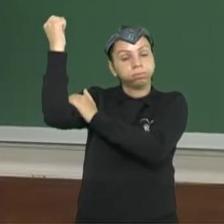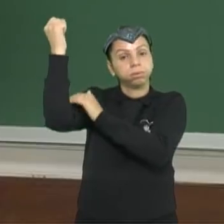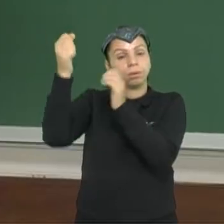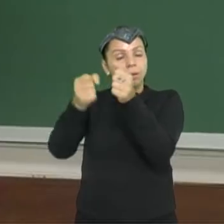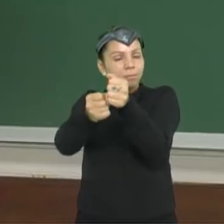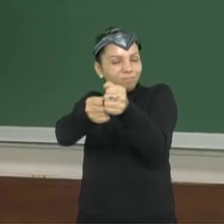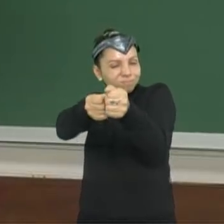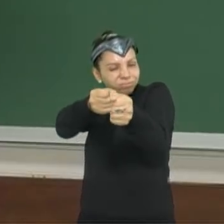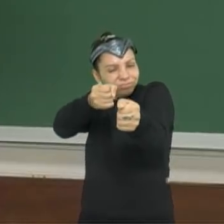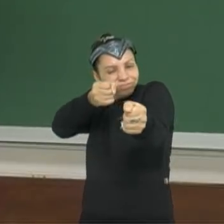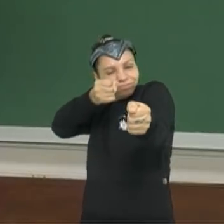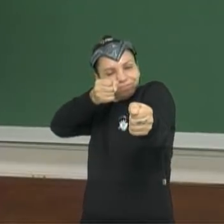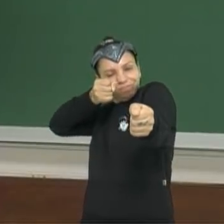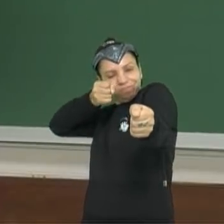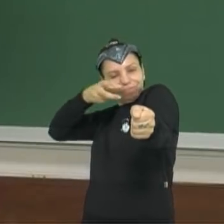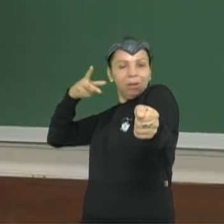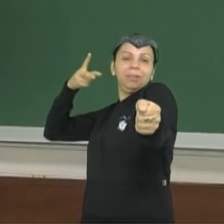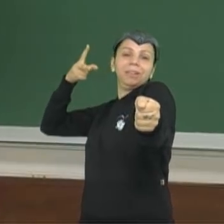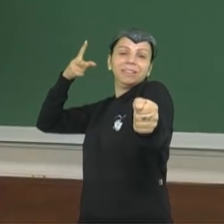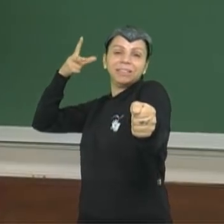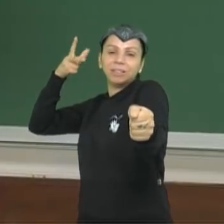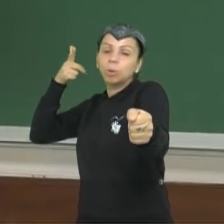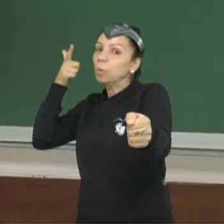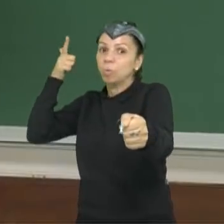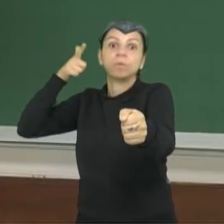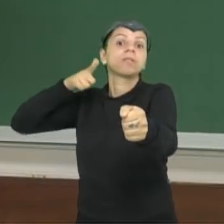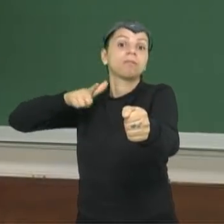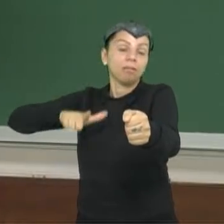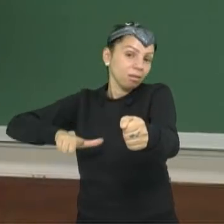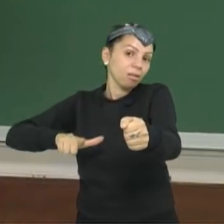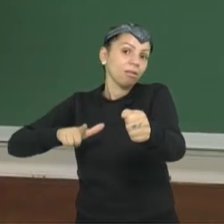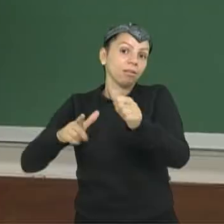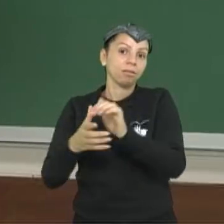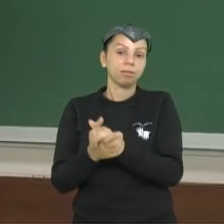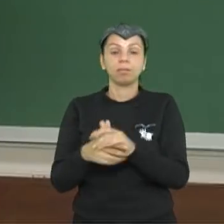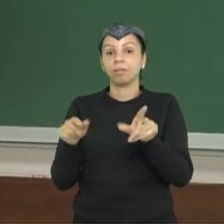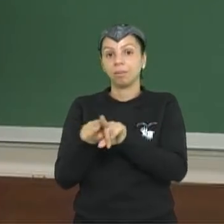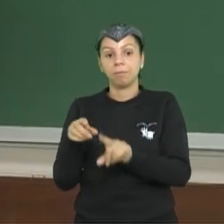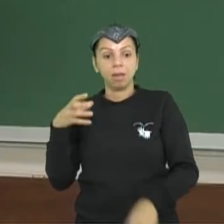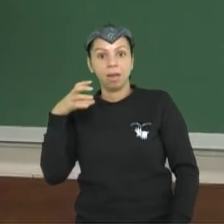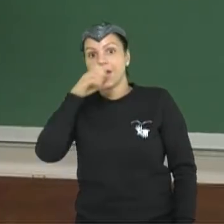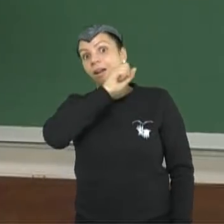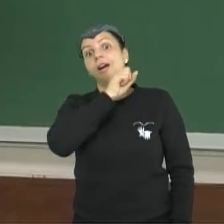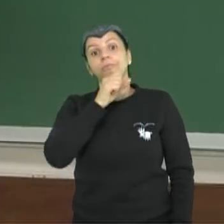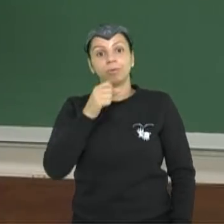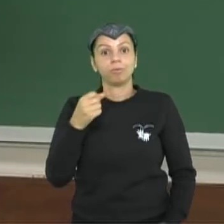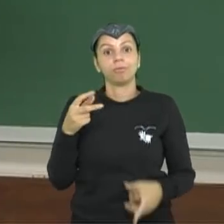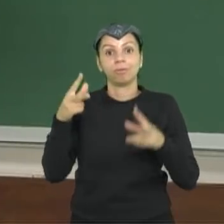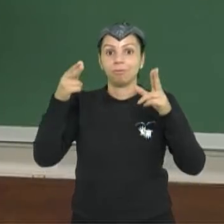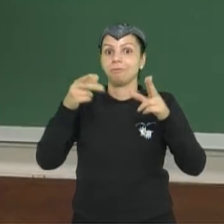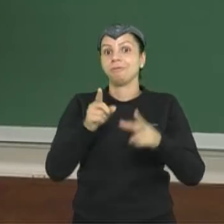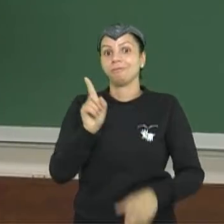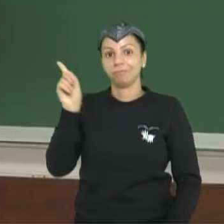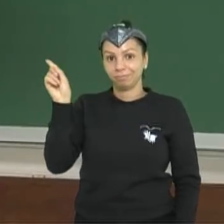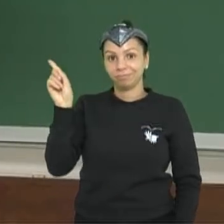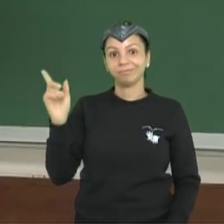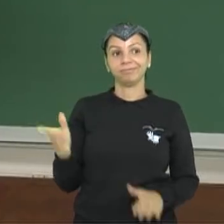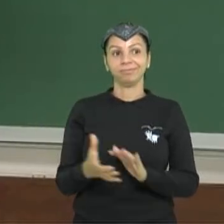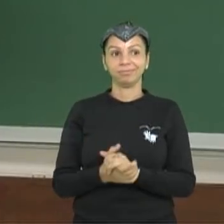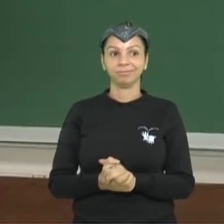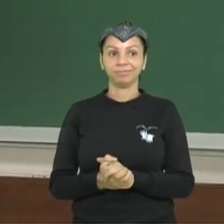não conseguia soltar aqui, segurar um arco e flecha e ser também rápido como ele é, né? E ele